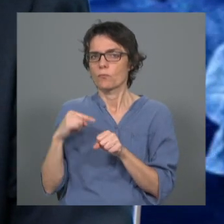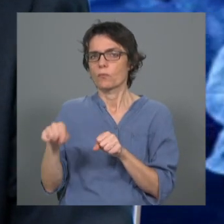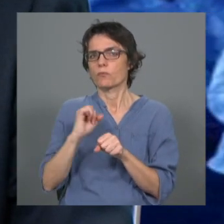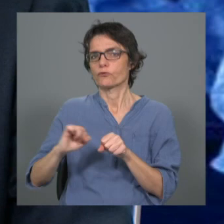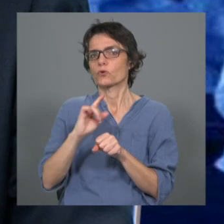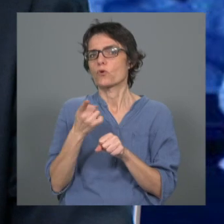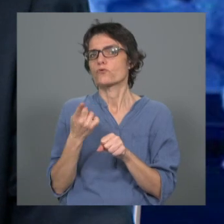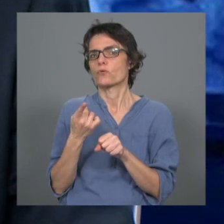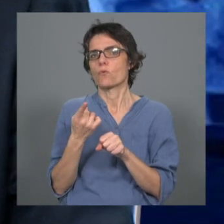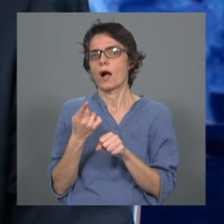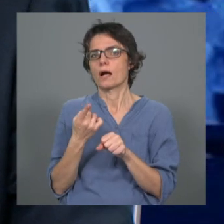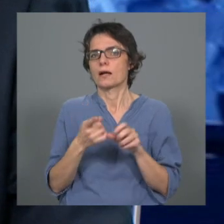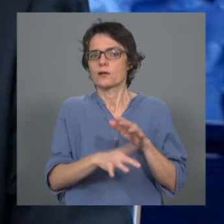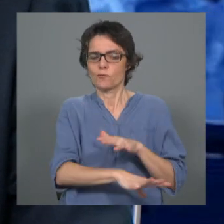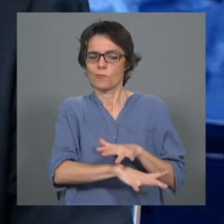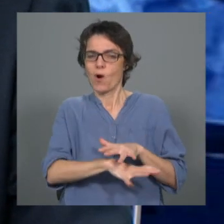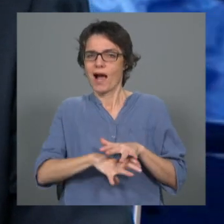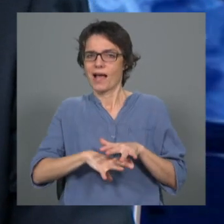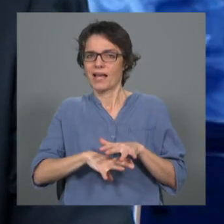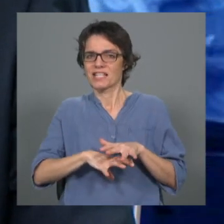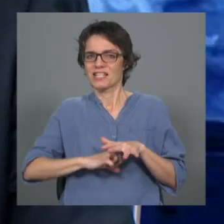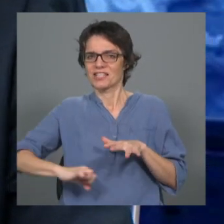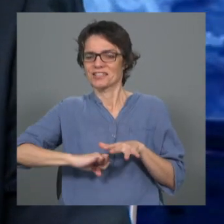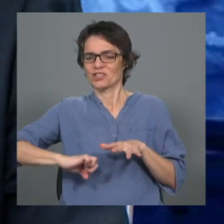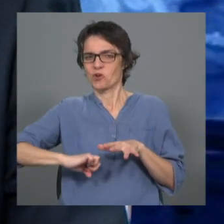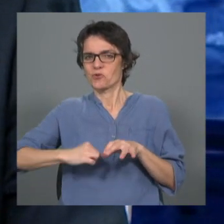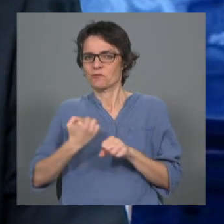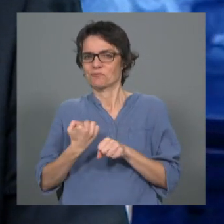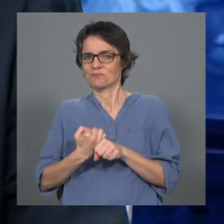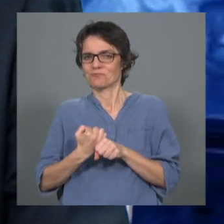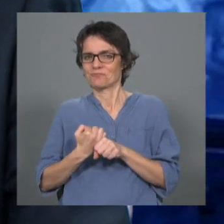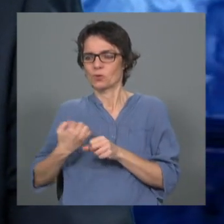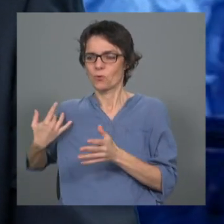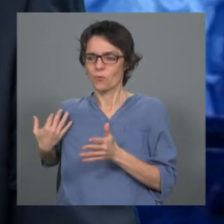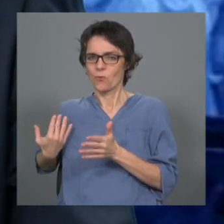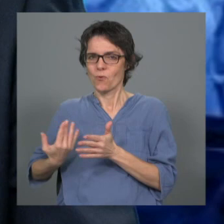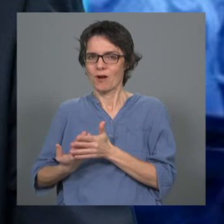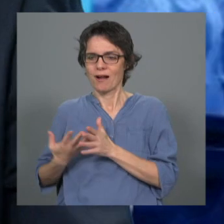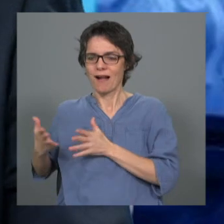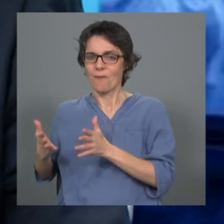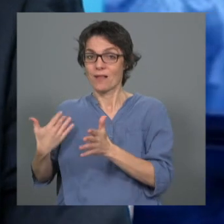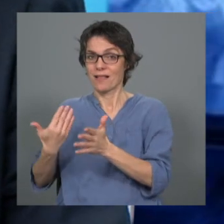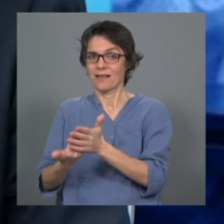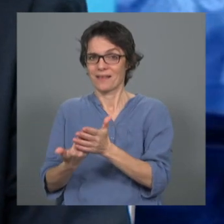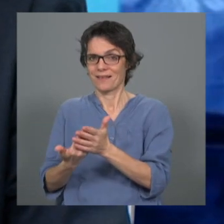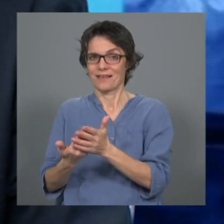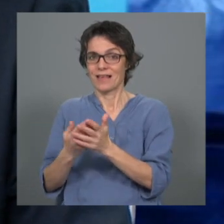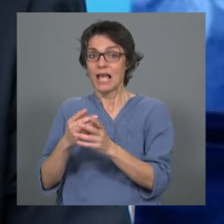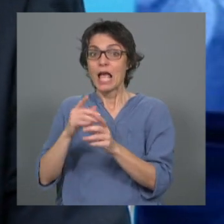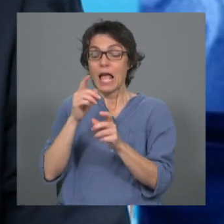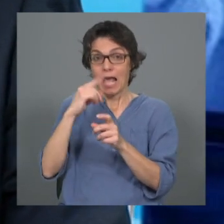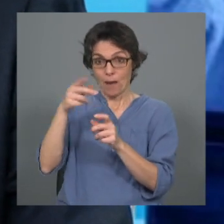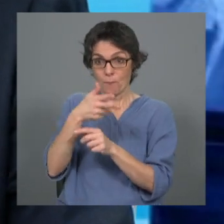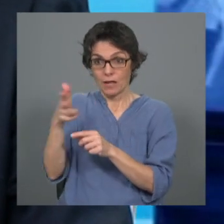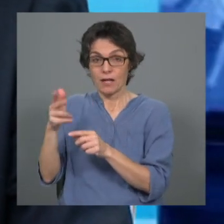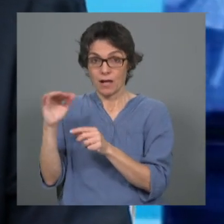vamos ver amanhã, é precisamente para nos ajudar isso mesmo. Uma memória agradecida do caminho percorrido. E é isso que agora nos lança para o futuro, não é? E até